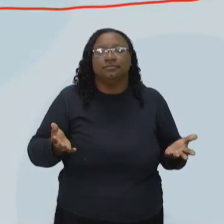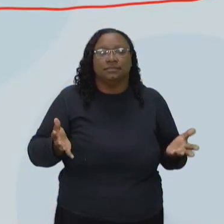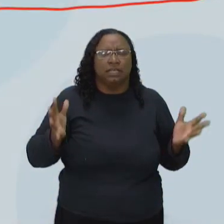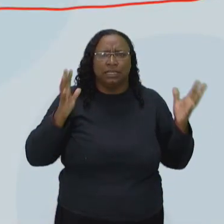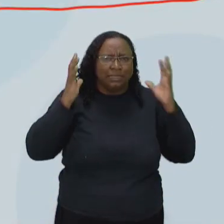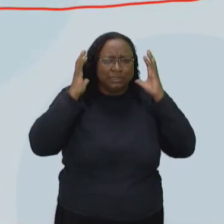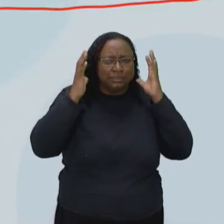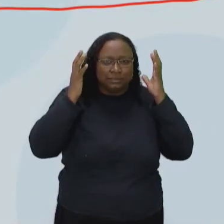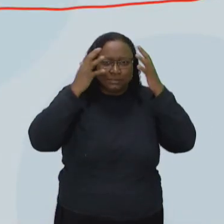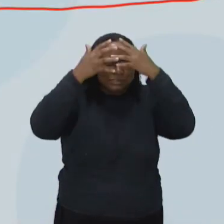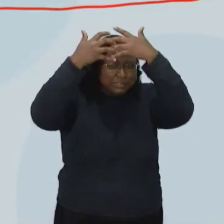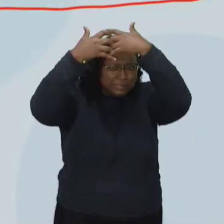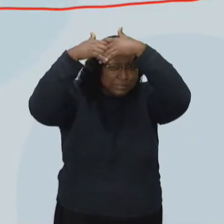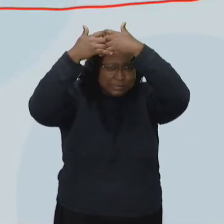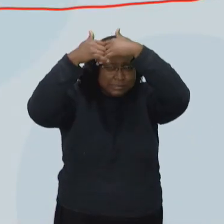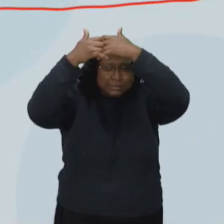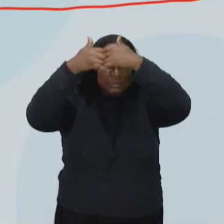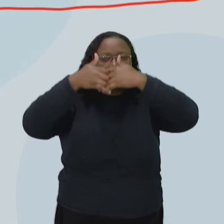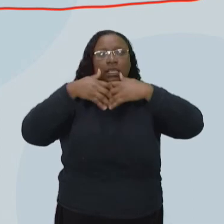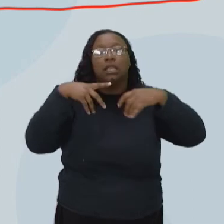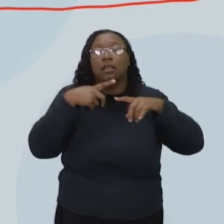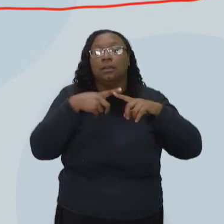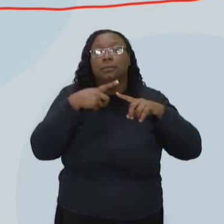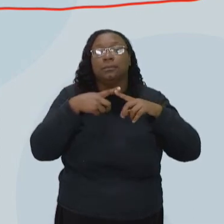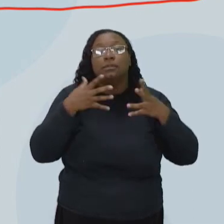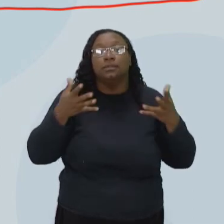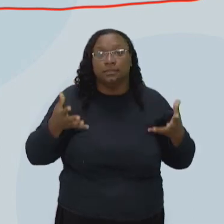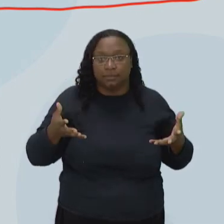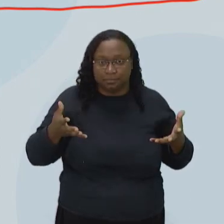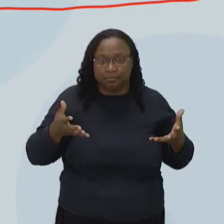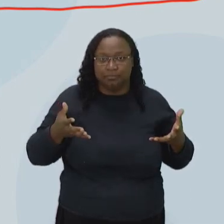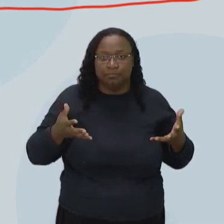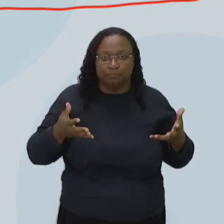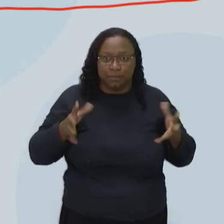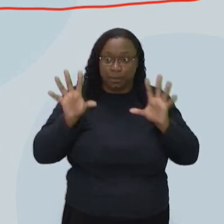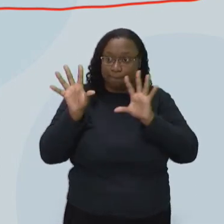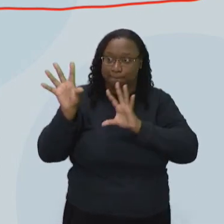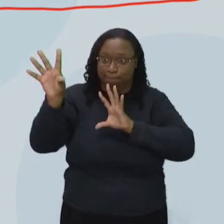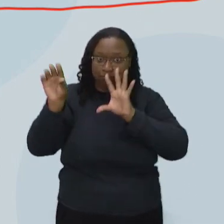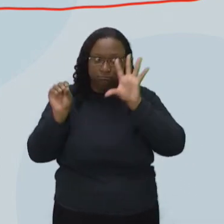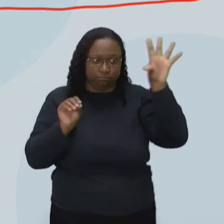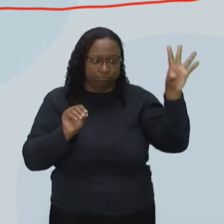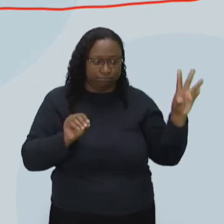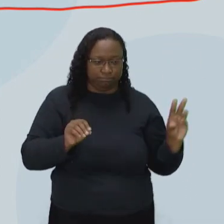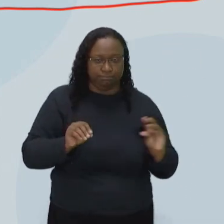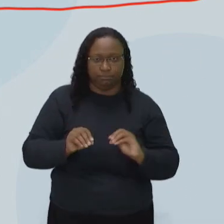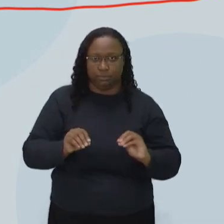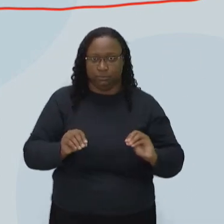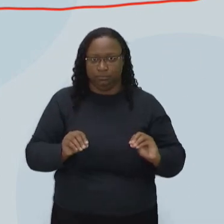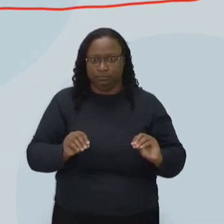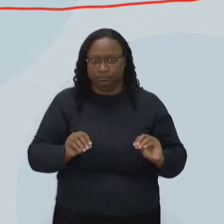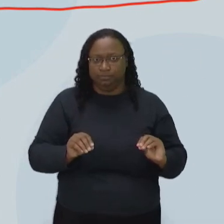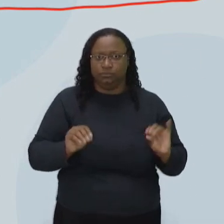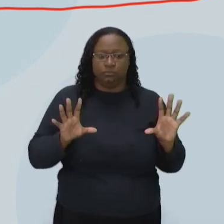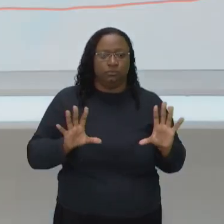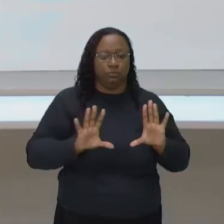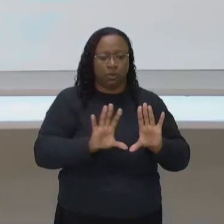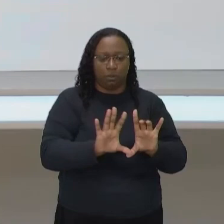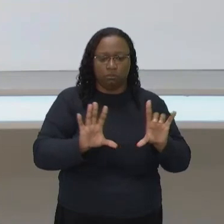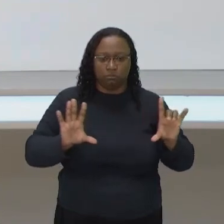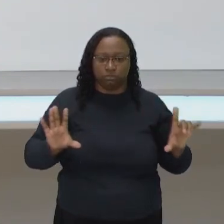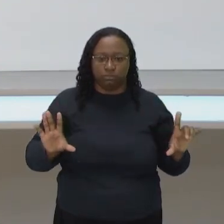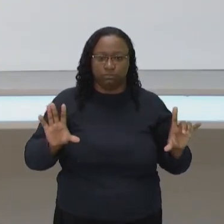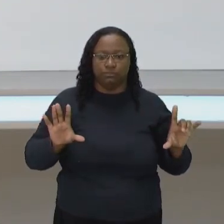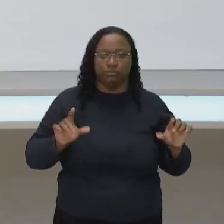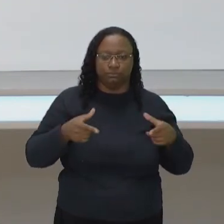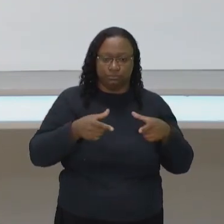pouco estranha, porque assim, se eu considerar, olha só vou pegar, na pior das hipóteses, que é o fluxo luminoso aqui